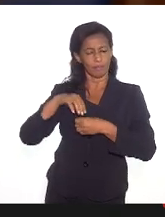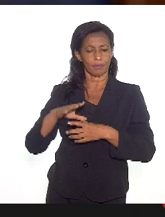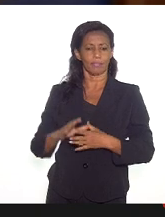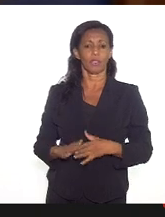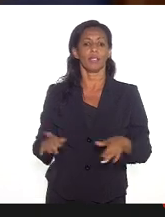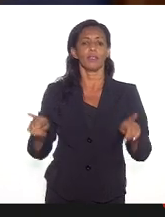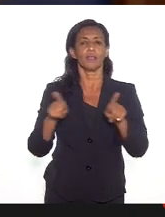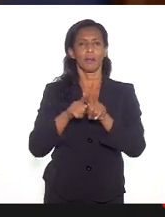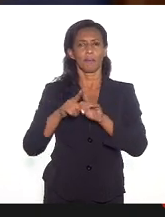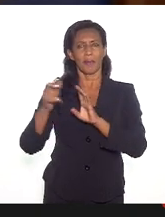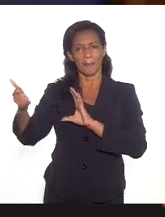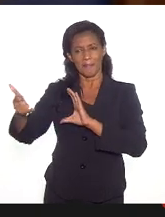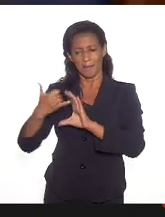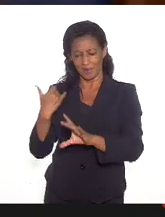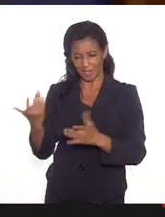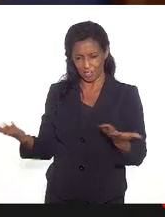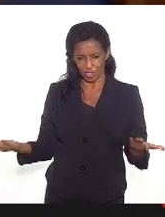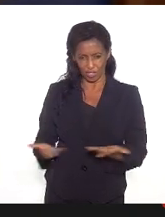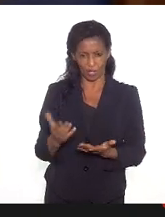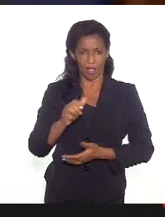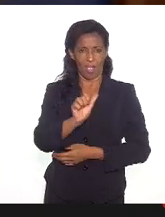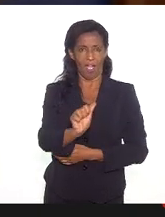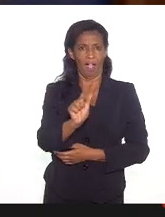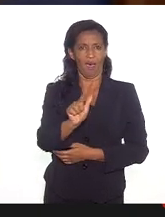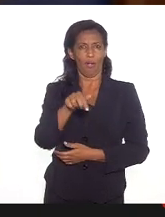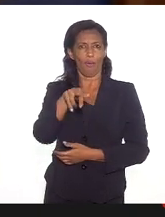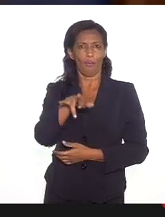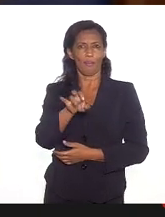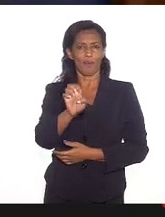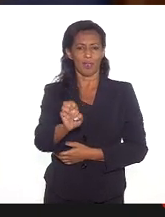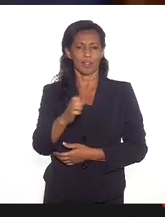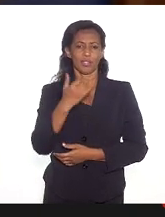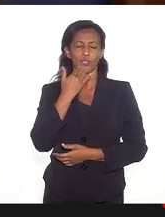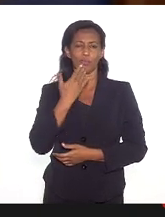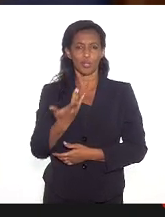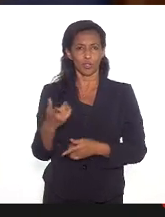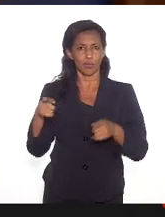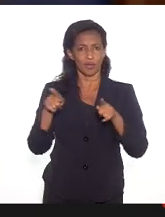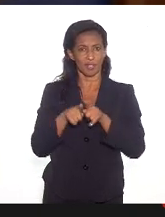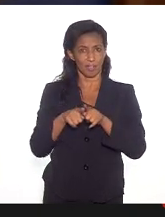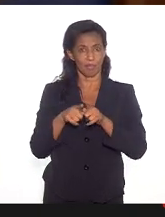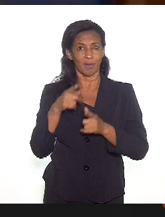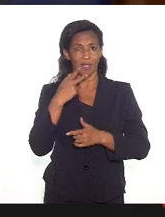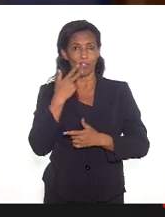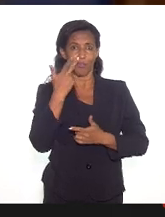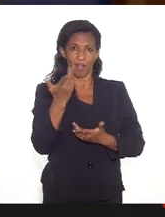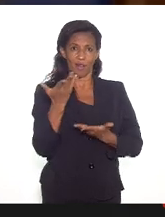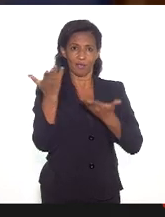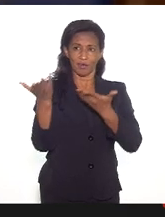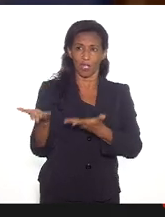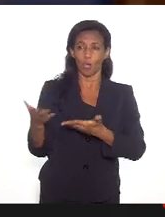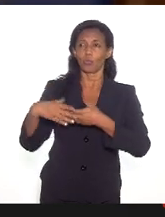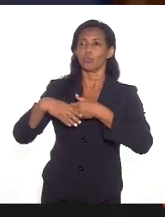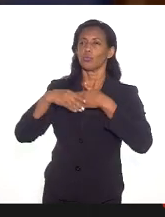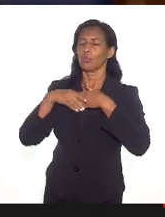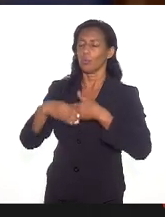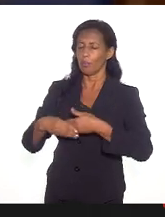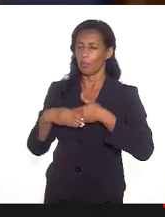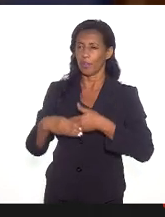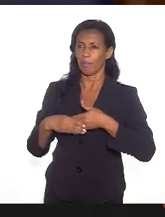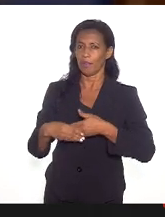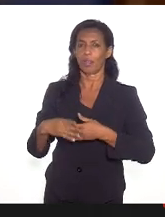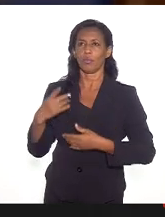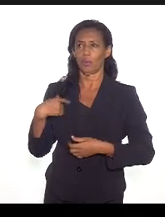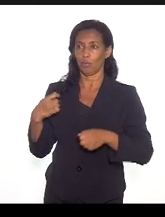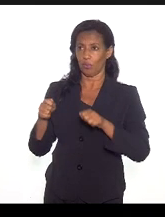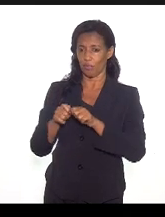também, eu recebi uma mensagem aqui agora do almirante Wilkes, que pediu que eu aqui ao vivo lhe transmitisse os cumprimentos, e eu estou fazendo